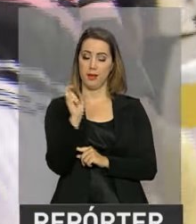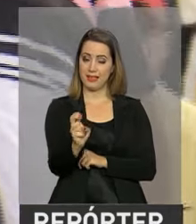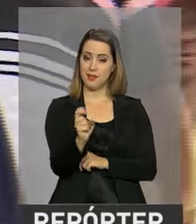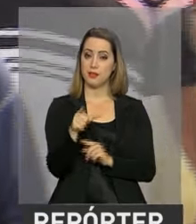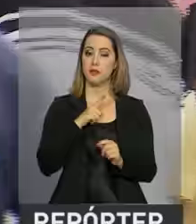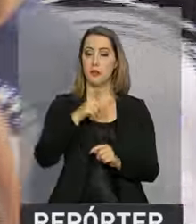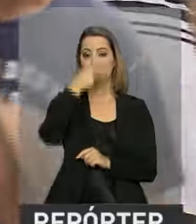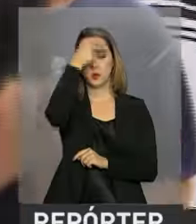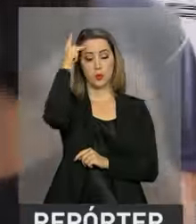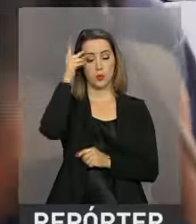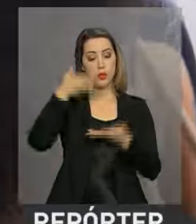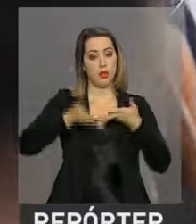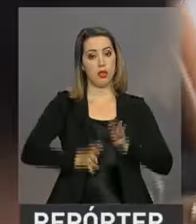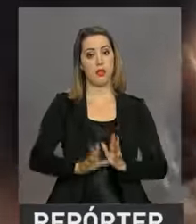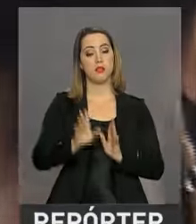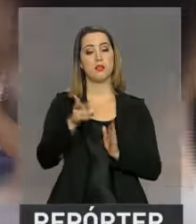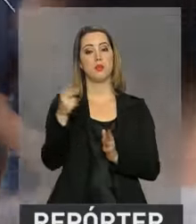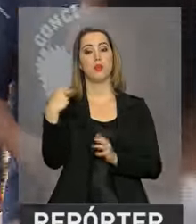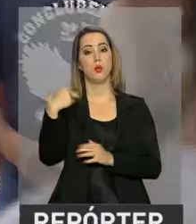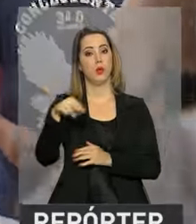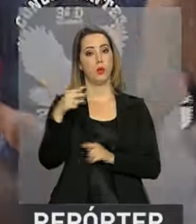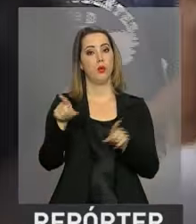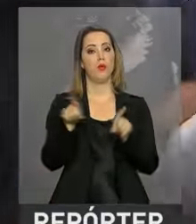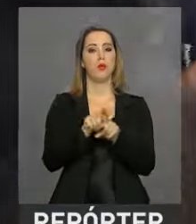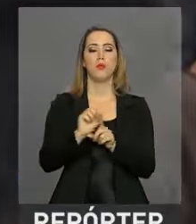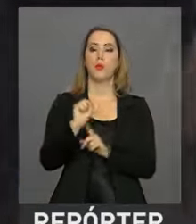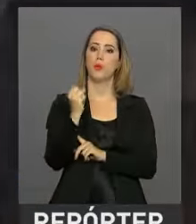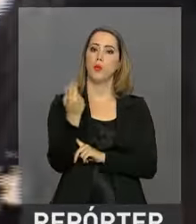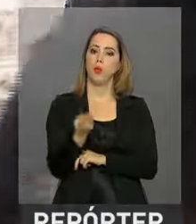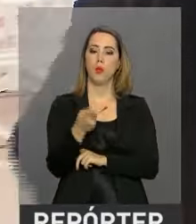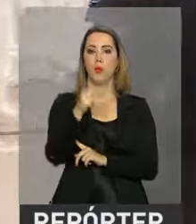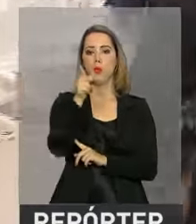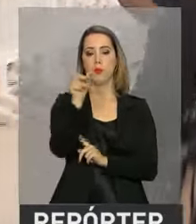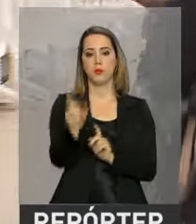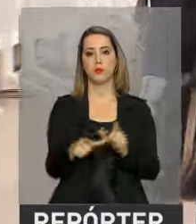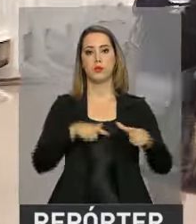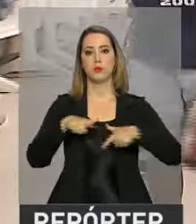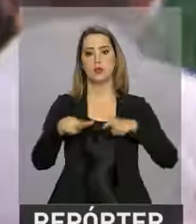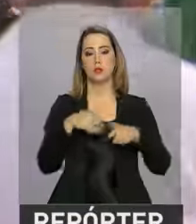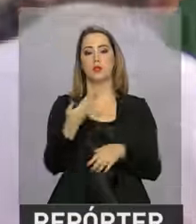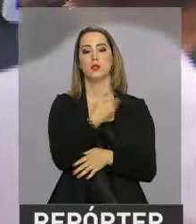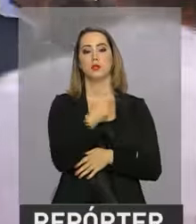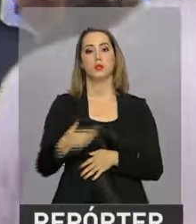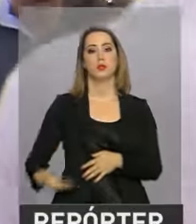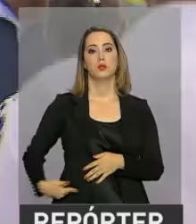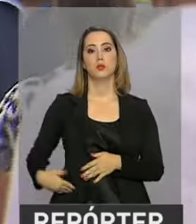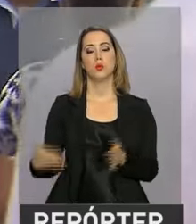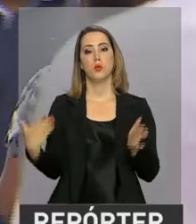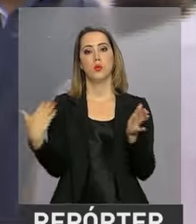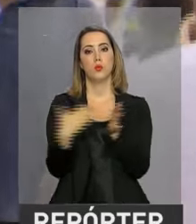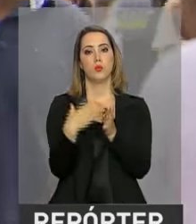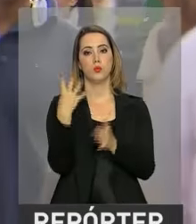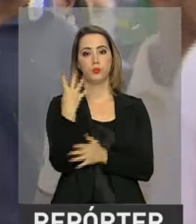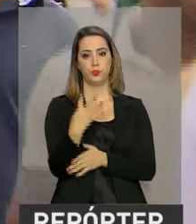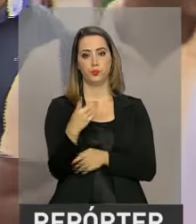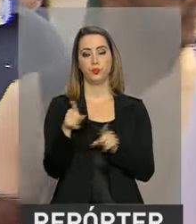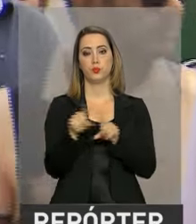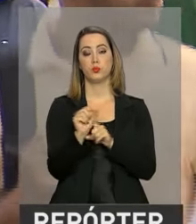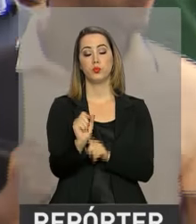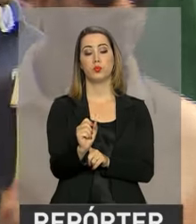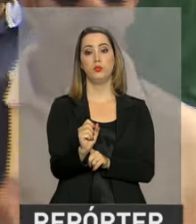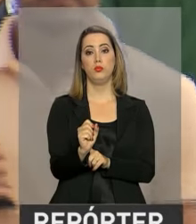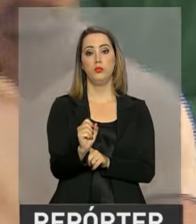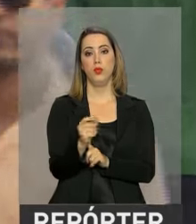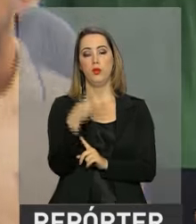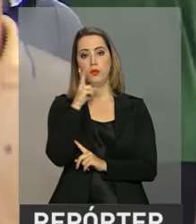trabalhadores nascidos no mês de novembro e para os servidores públicos com inscrição final quatro. Por isso, é importante estar atento quando for as